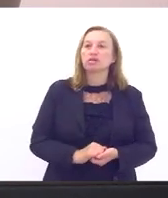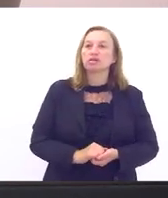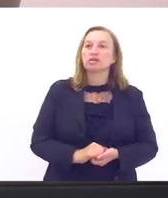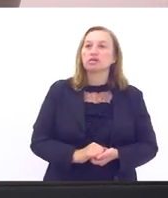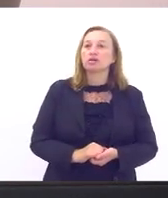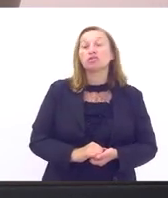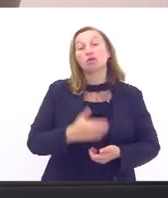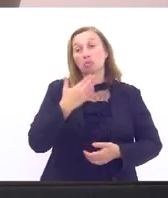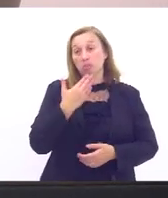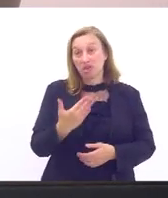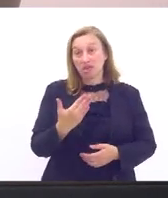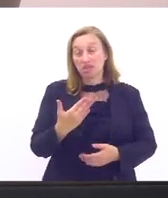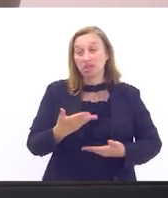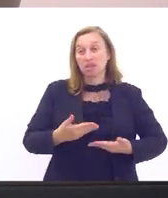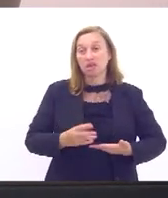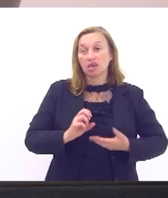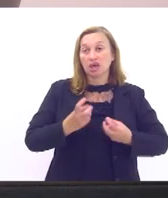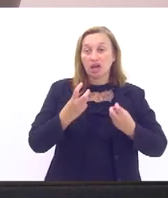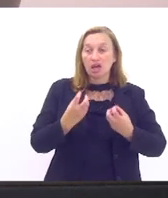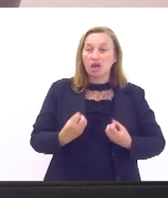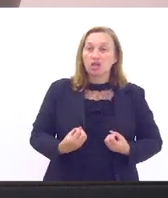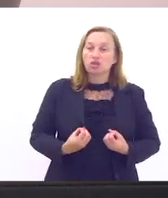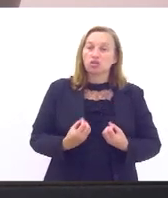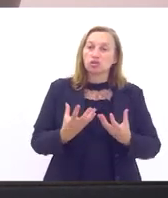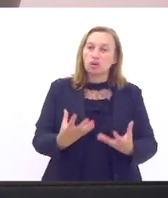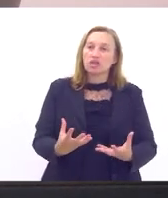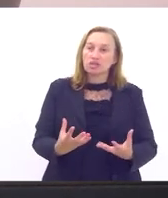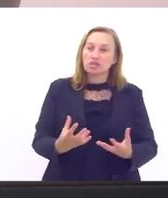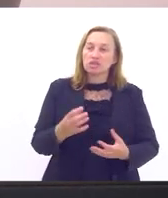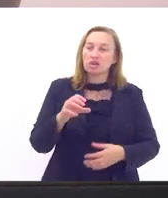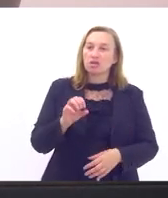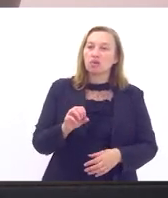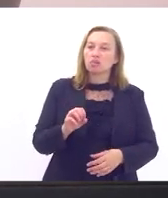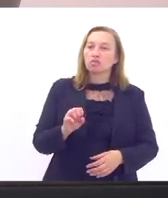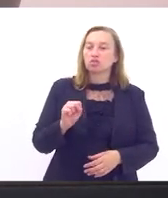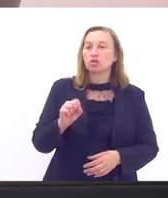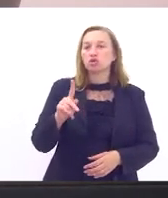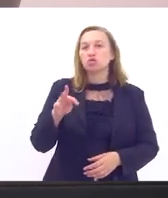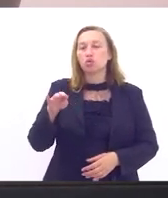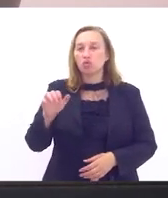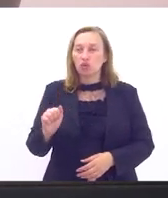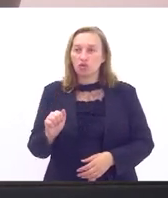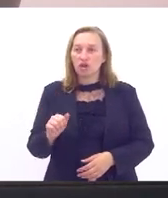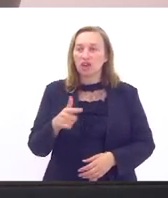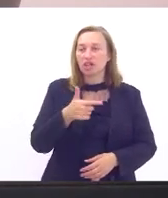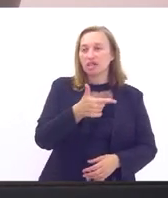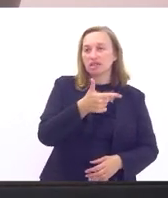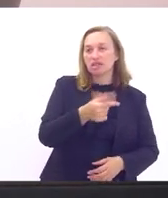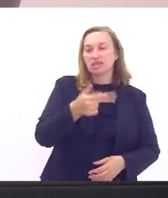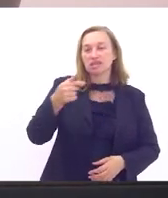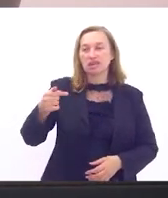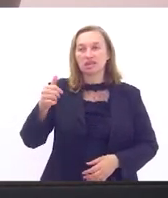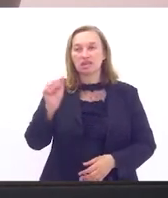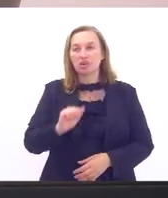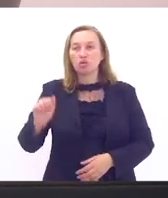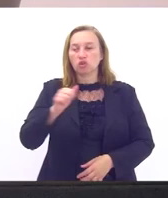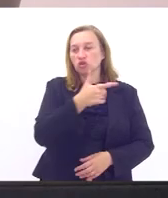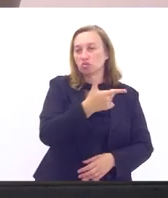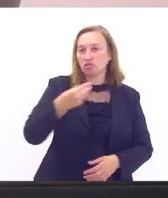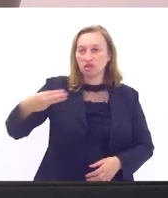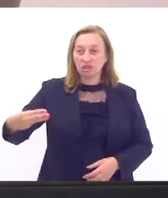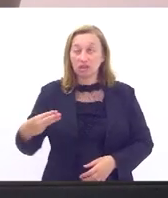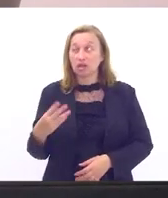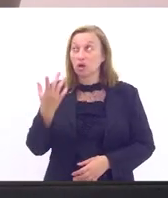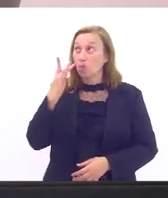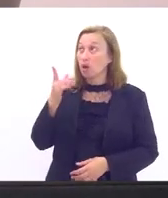Foi providenciada a doação de estufa e autoclave entregues ao Sanatório Penal em 17 de agosto de 2023. Salvo